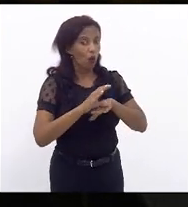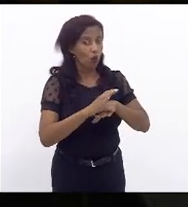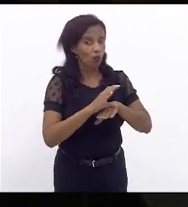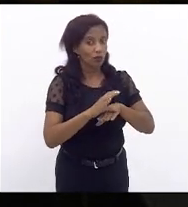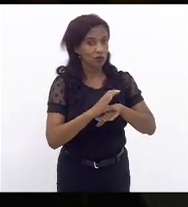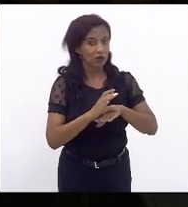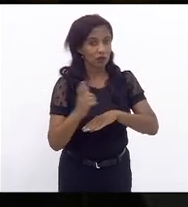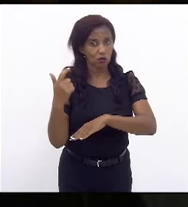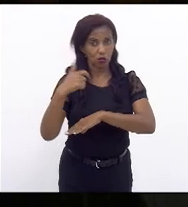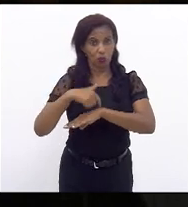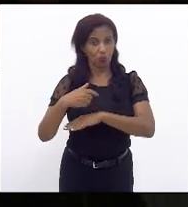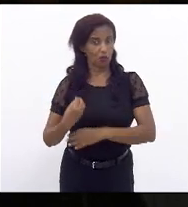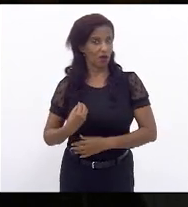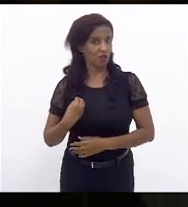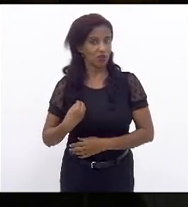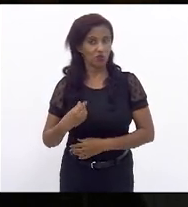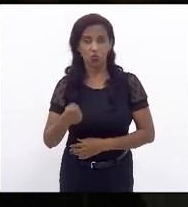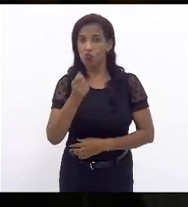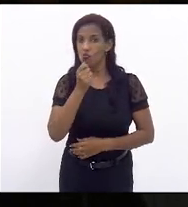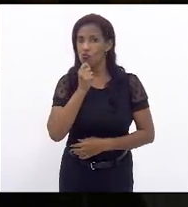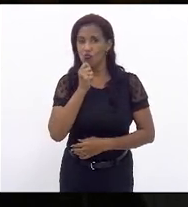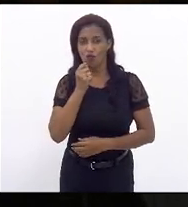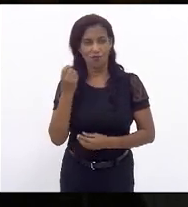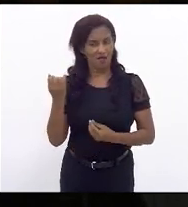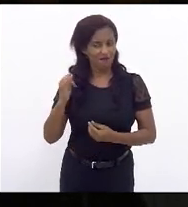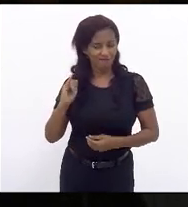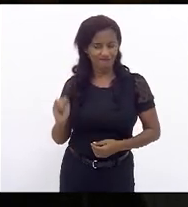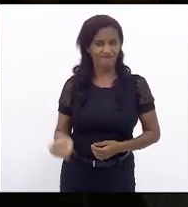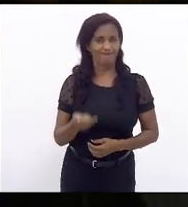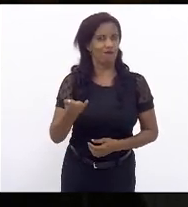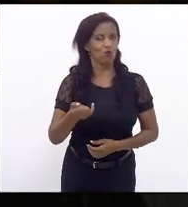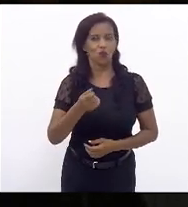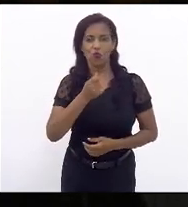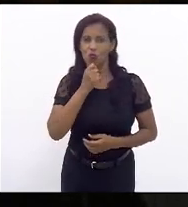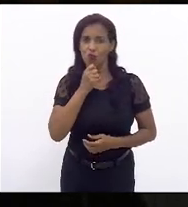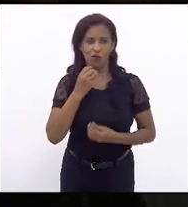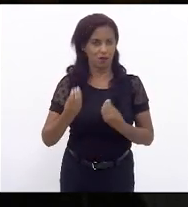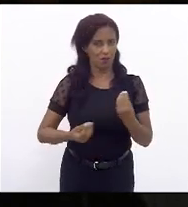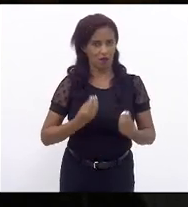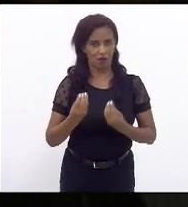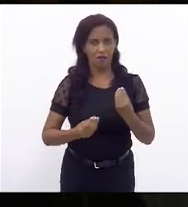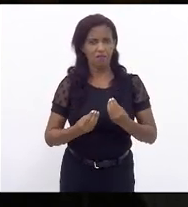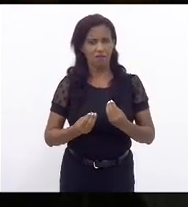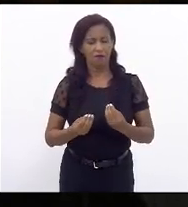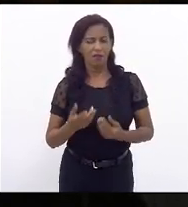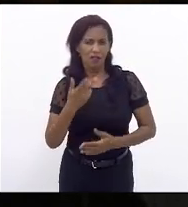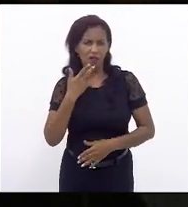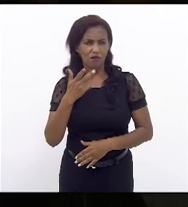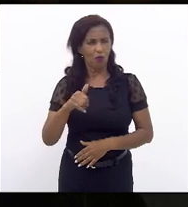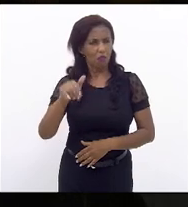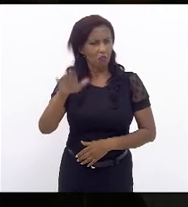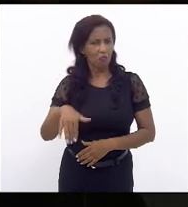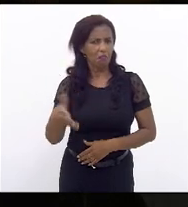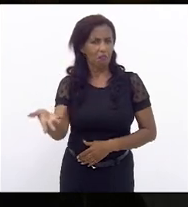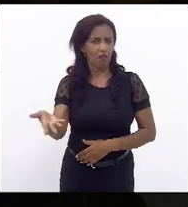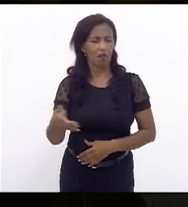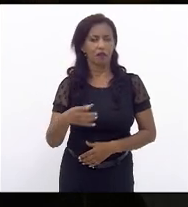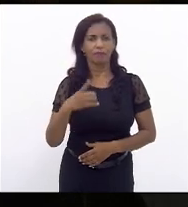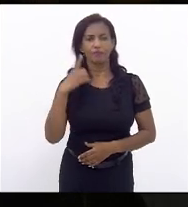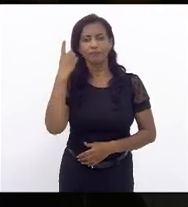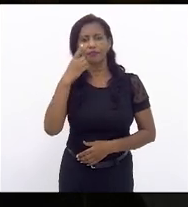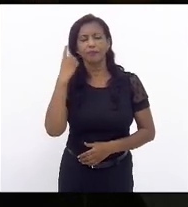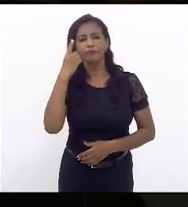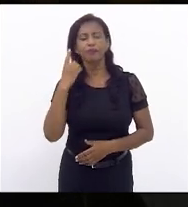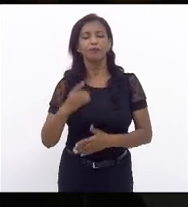no momento que a gente vive, não tem essa hipótese. E levantou bem a deputada